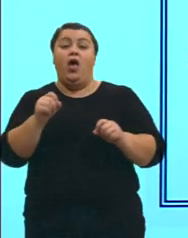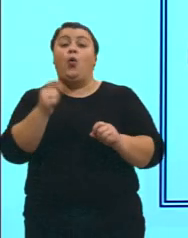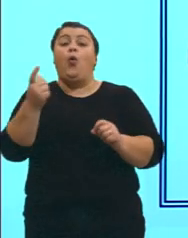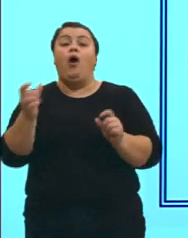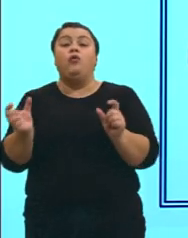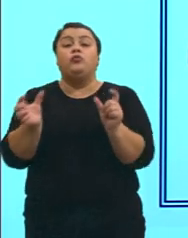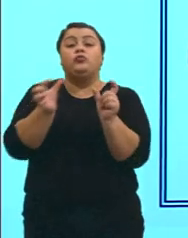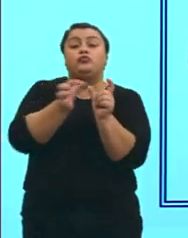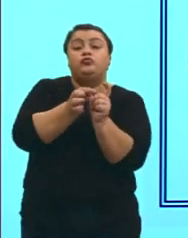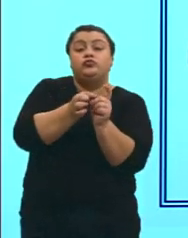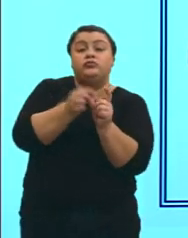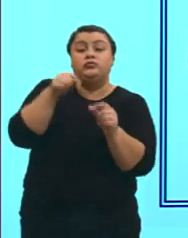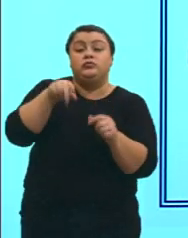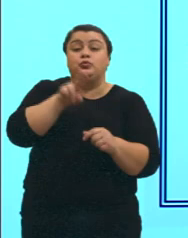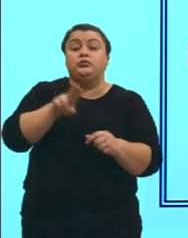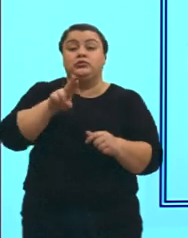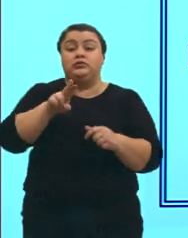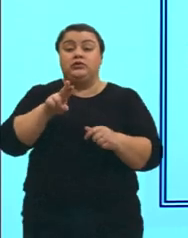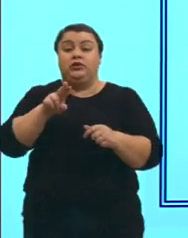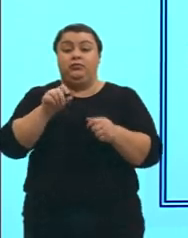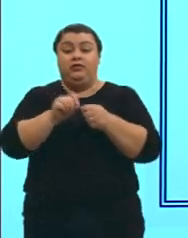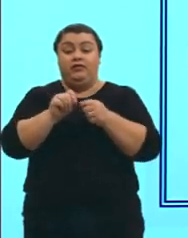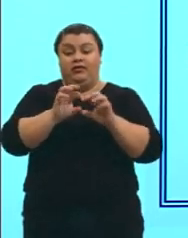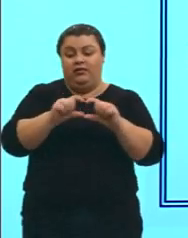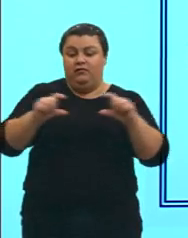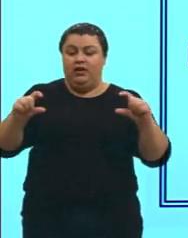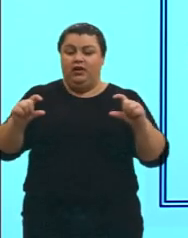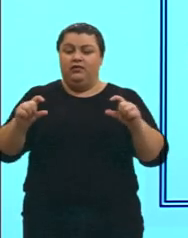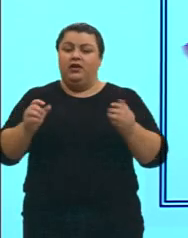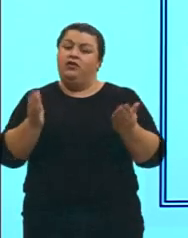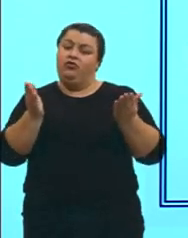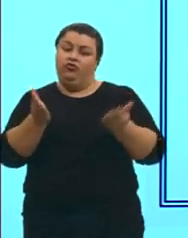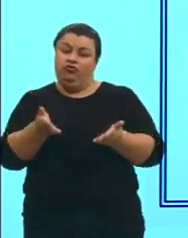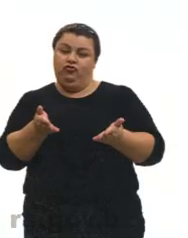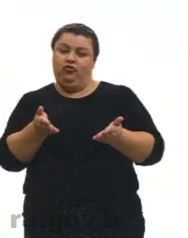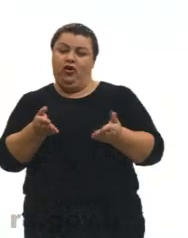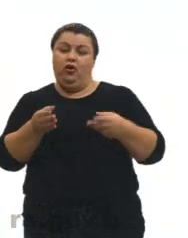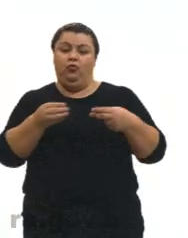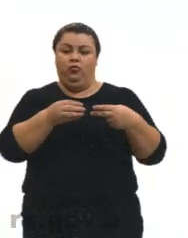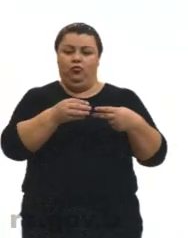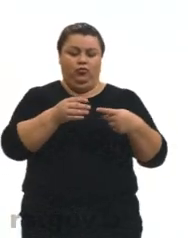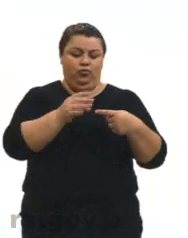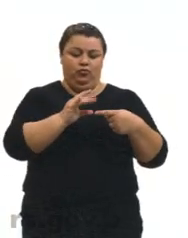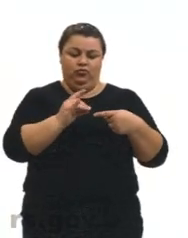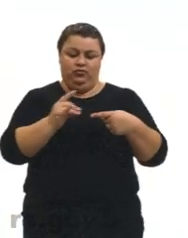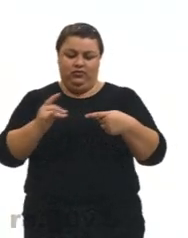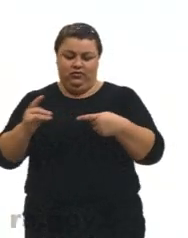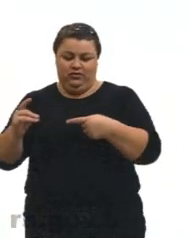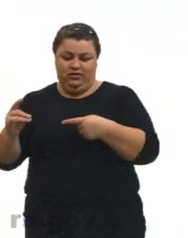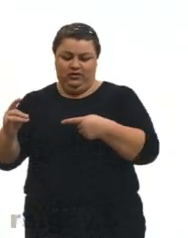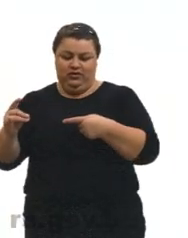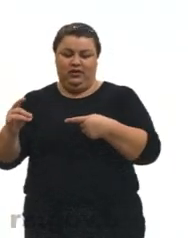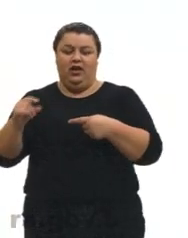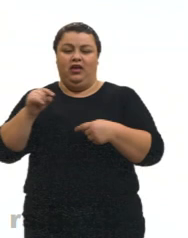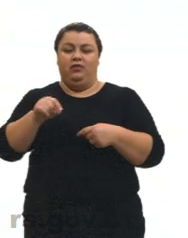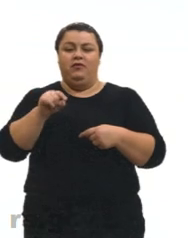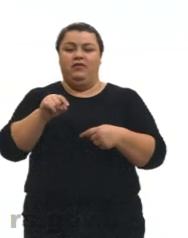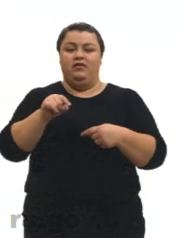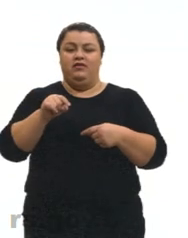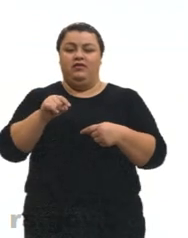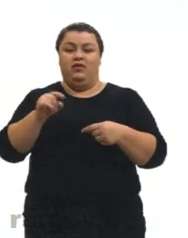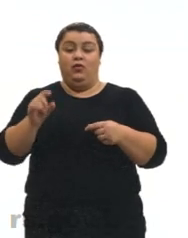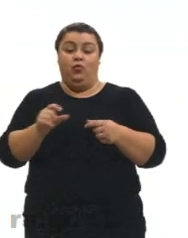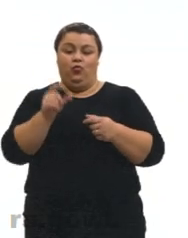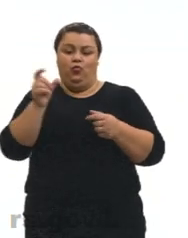eu selecionei para usar nessa frase que já o sintagma vai ser o eixo da combinação como é que eu